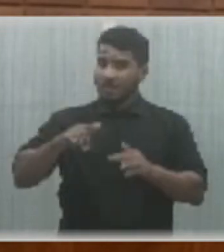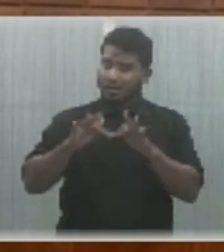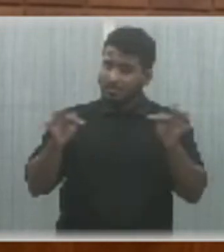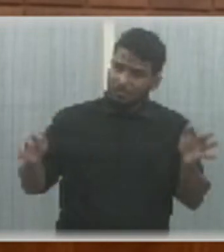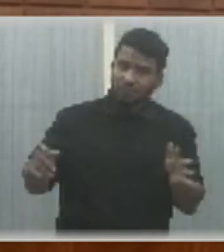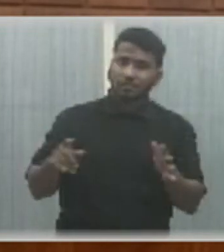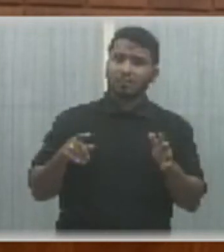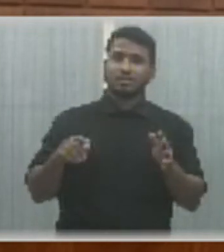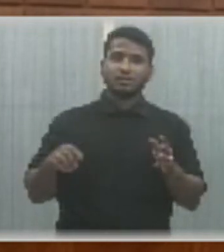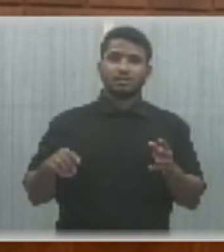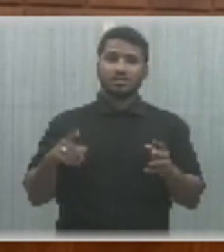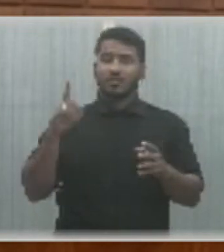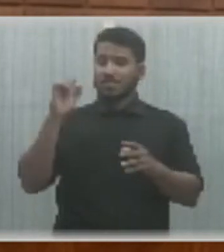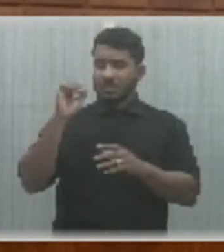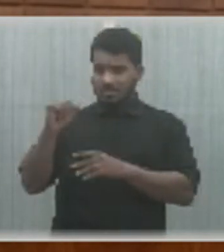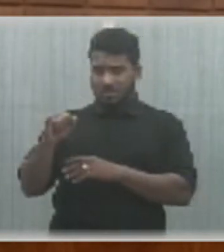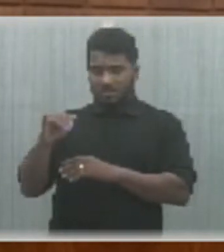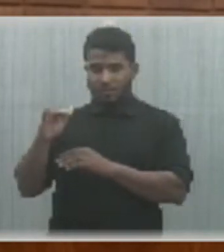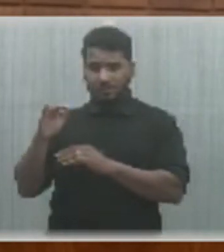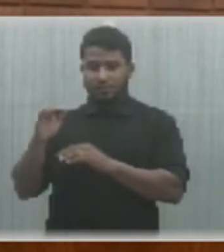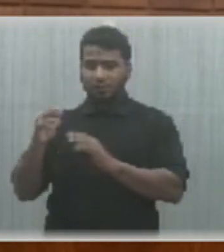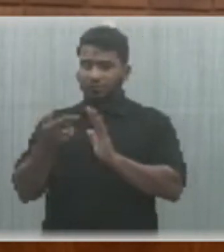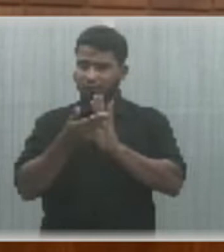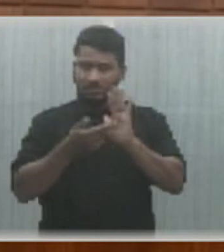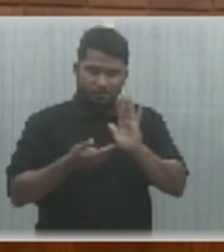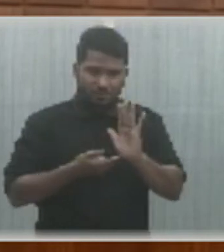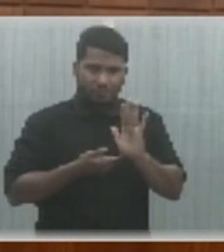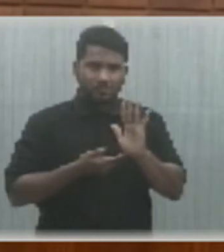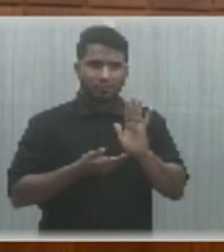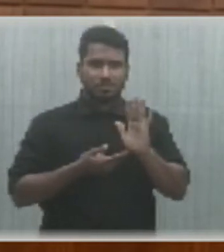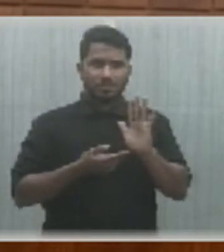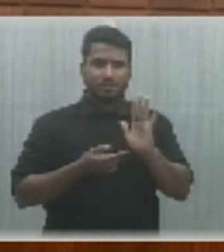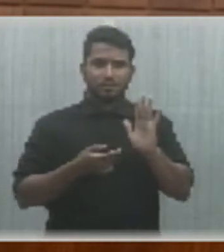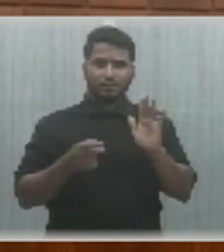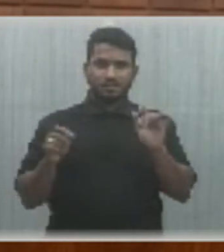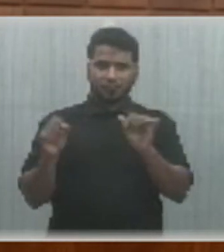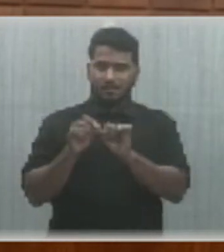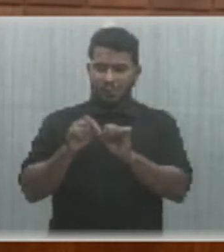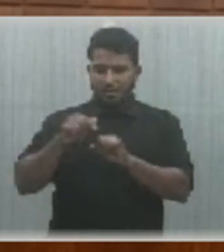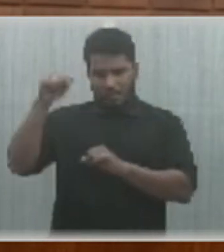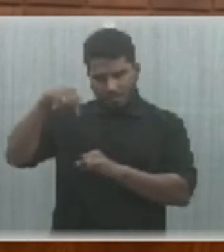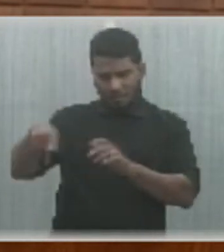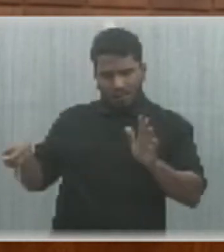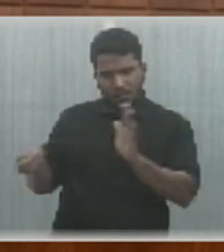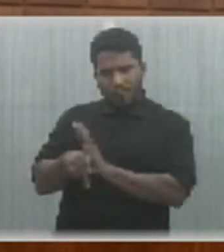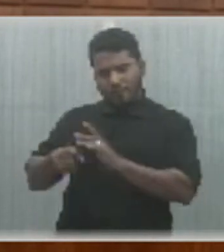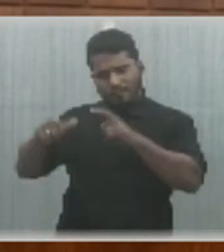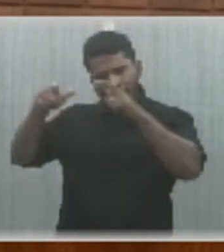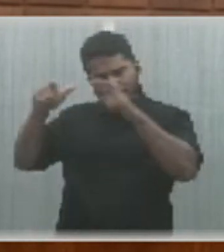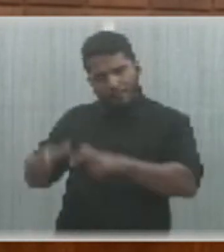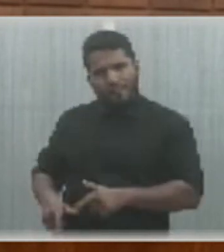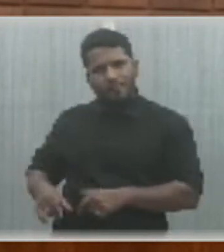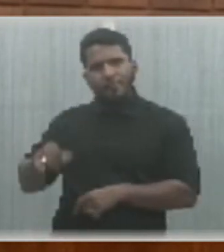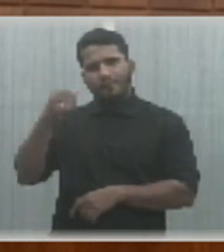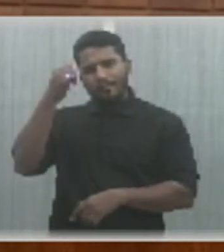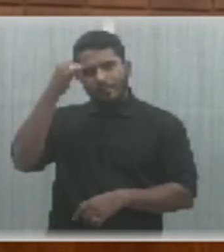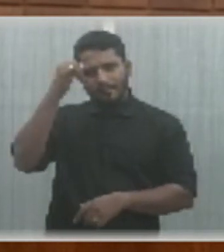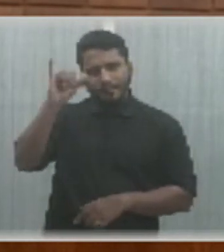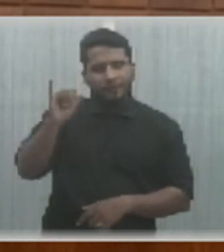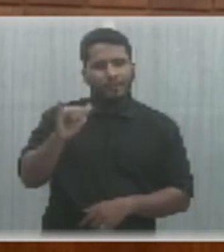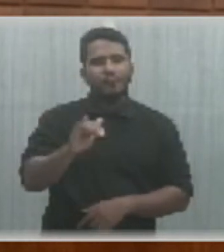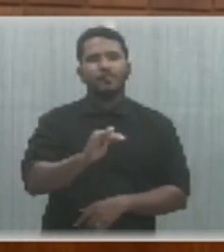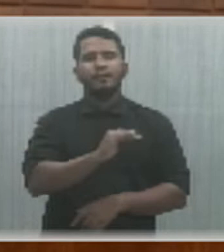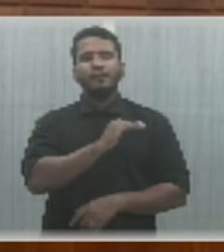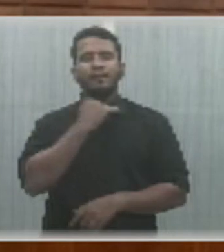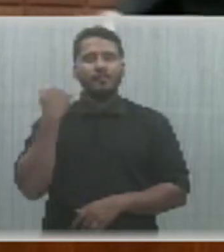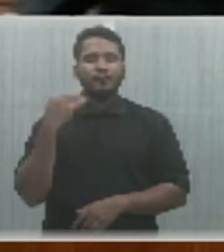procedimento médico, procedimento cirúrgico, fosse feito localmente, evitaria